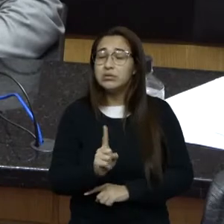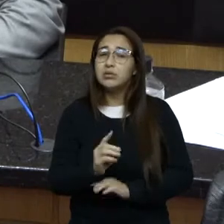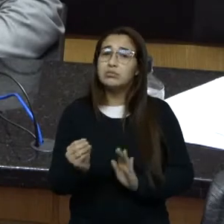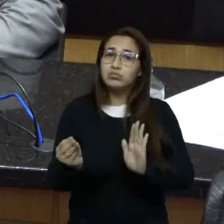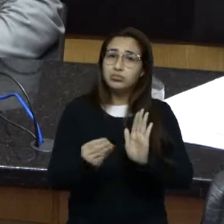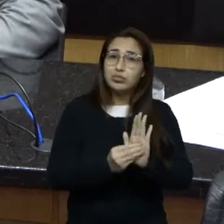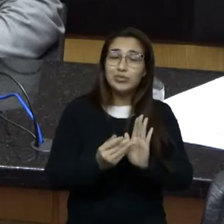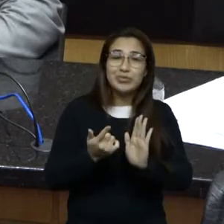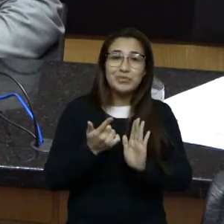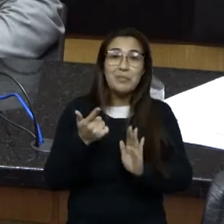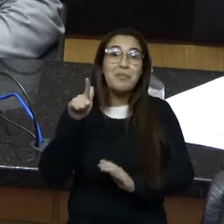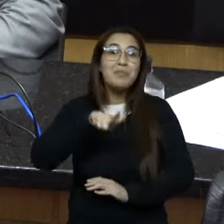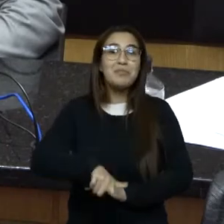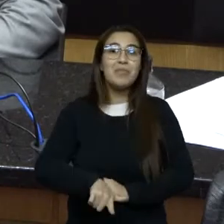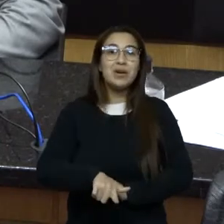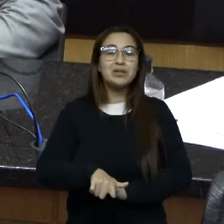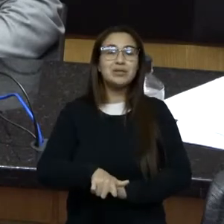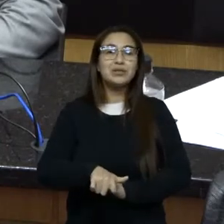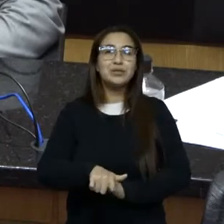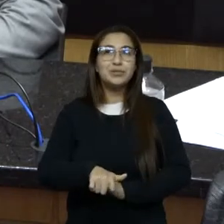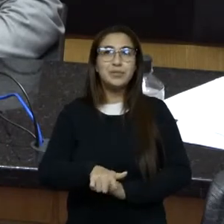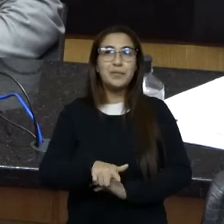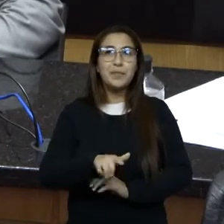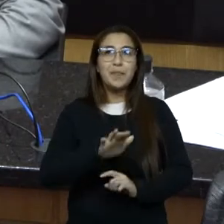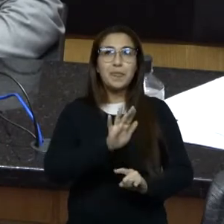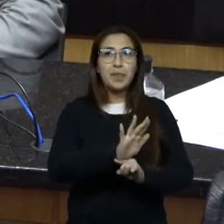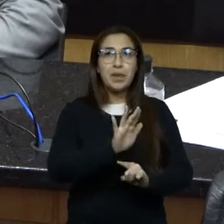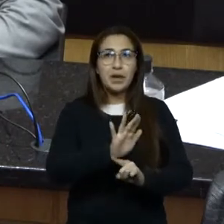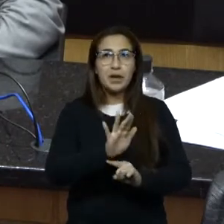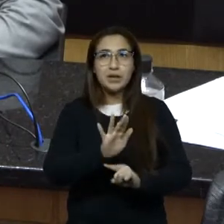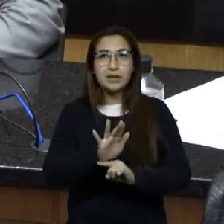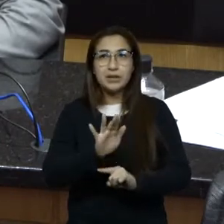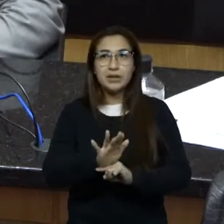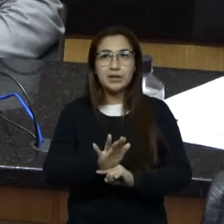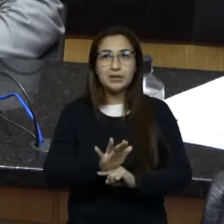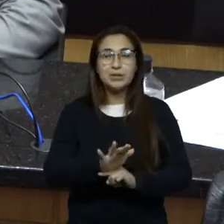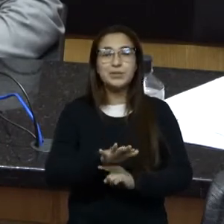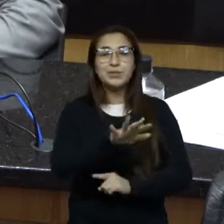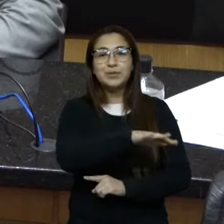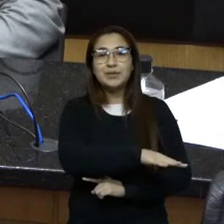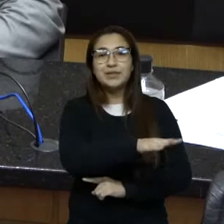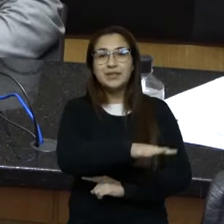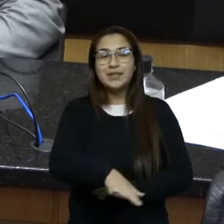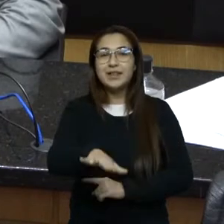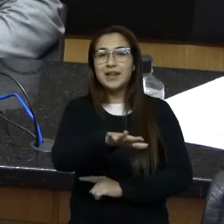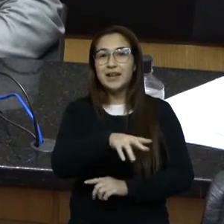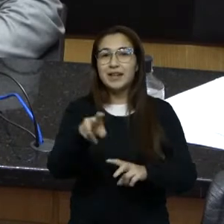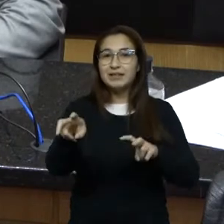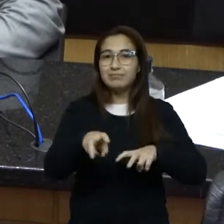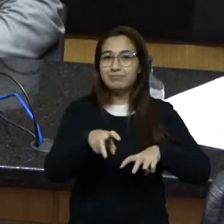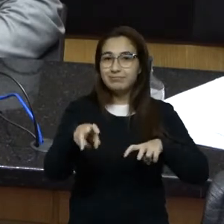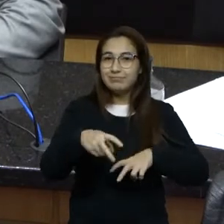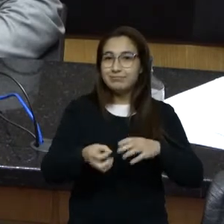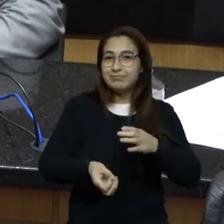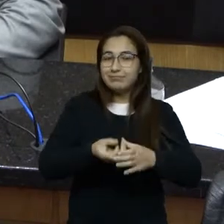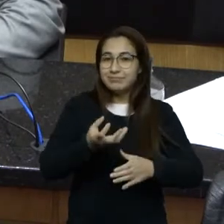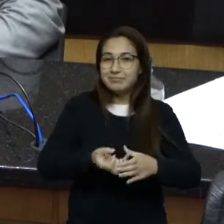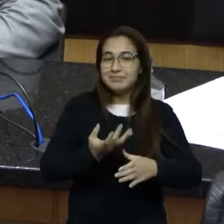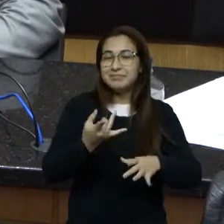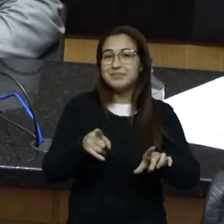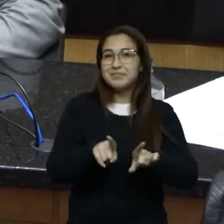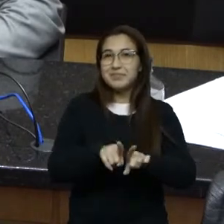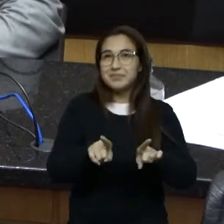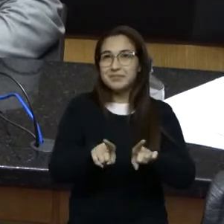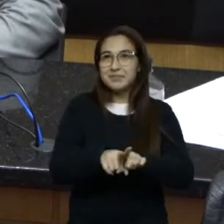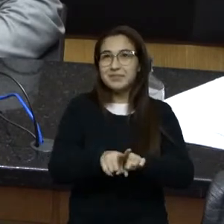Deputado sopelsa a prorrogação do benefício concedido ao setor da Avicultura Costa a prorrogação